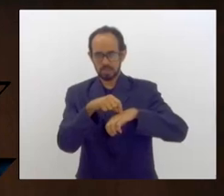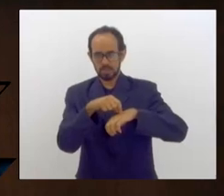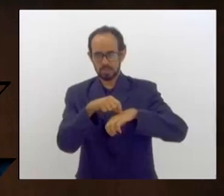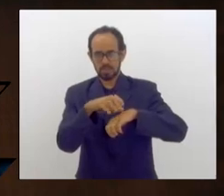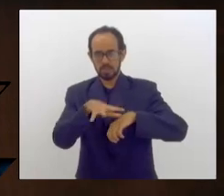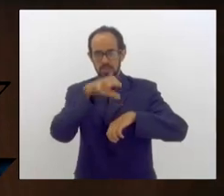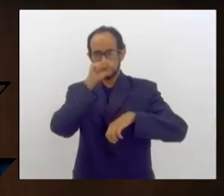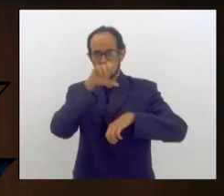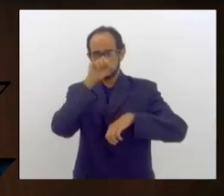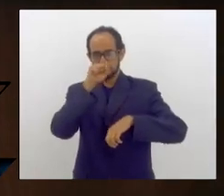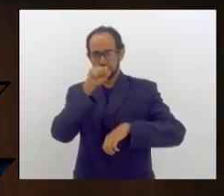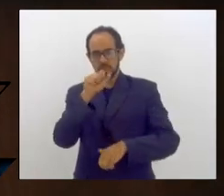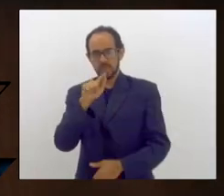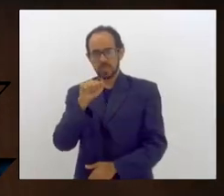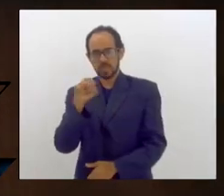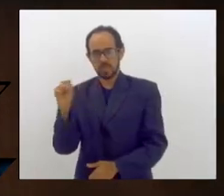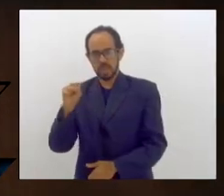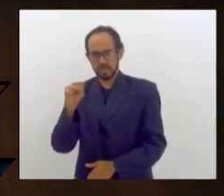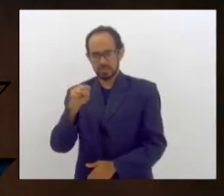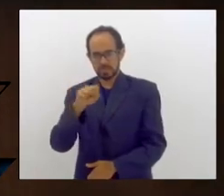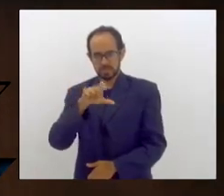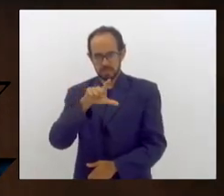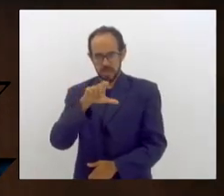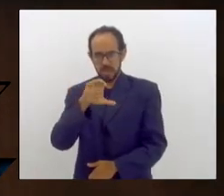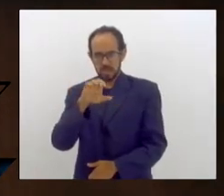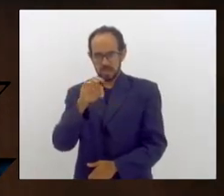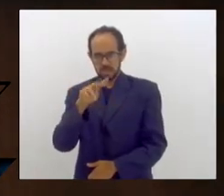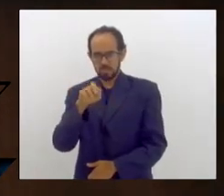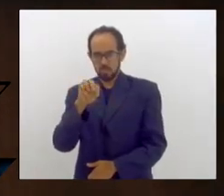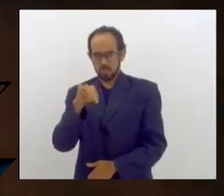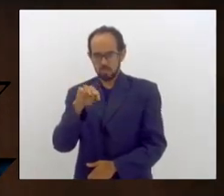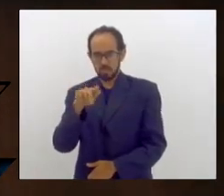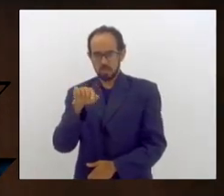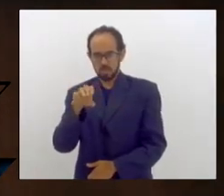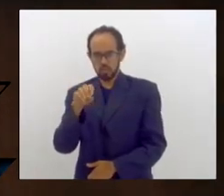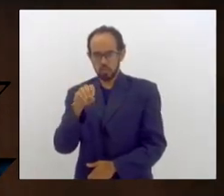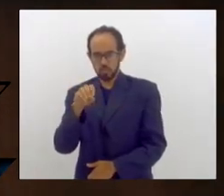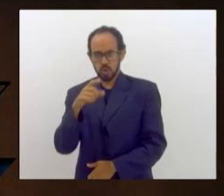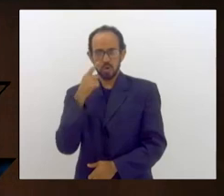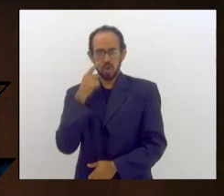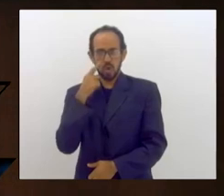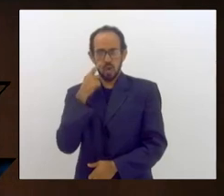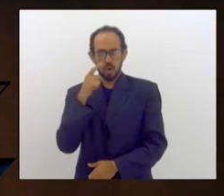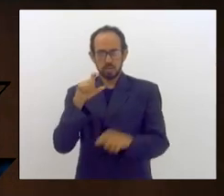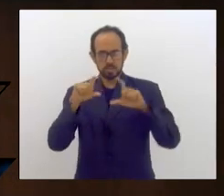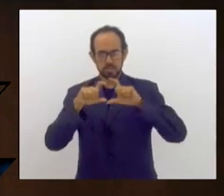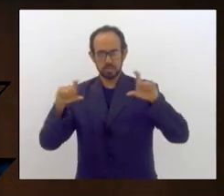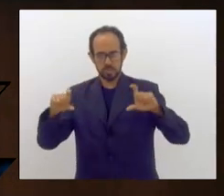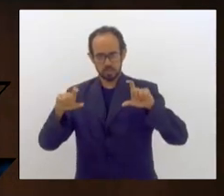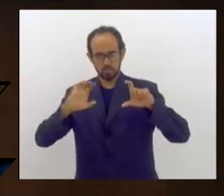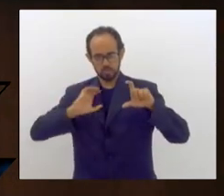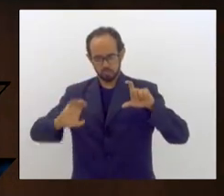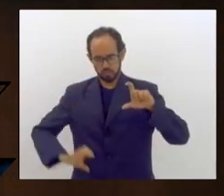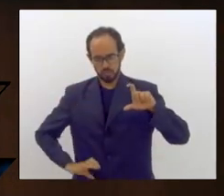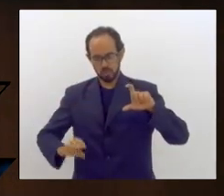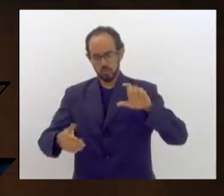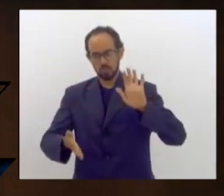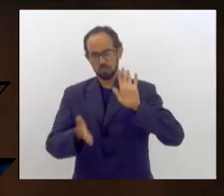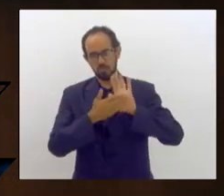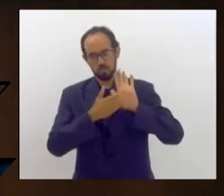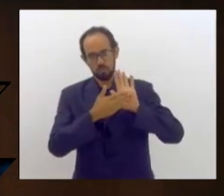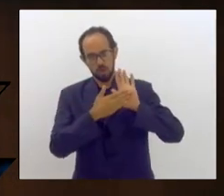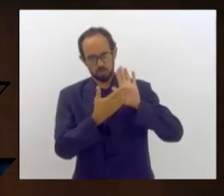Agora, prestem atenção nesse trecho que diz o nobre cidadão aqui proposto a